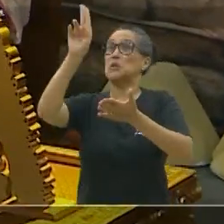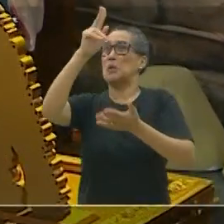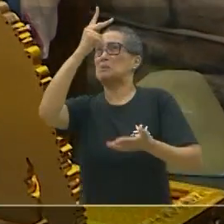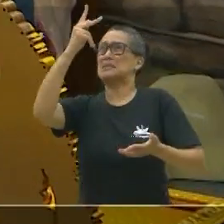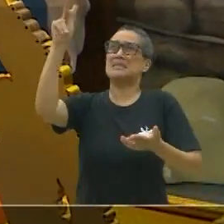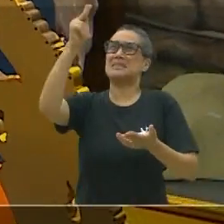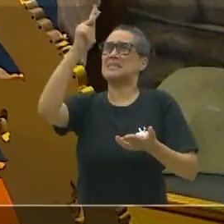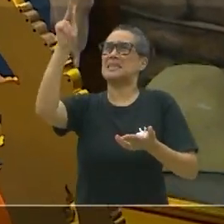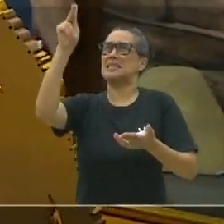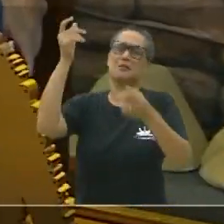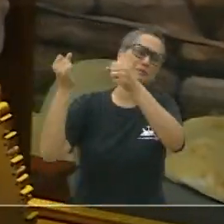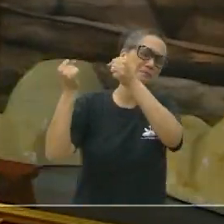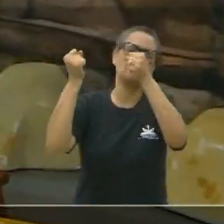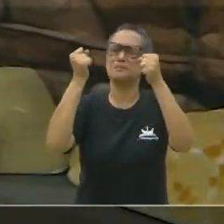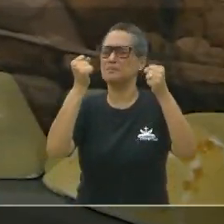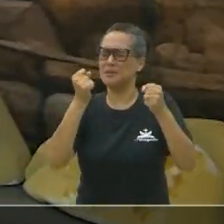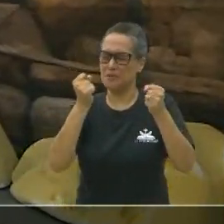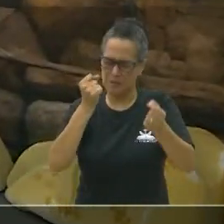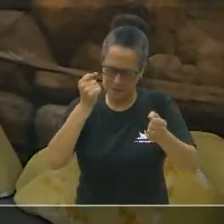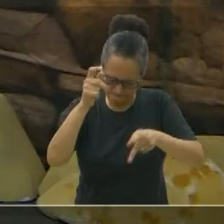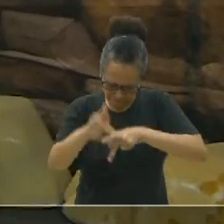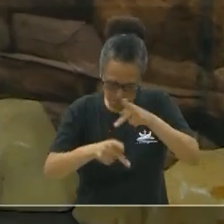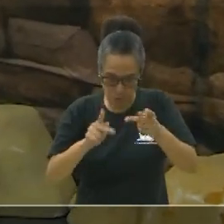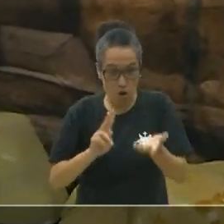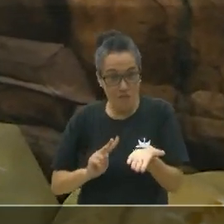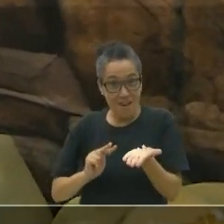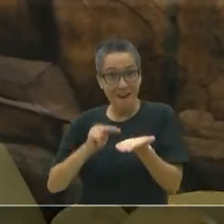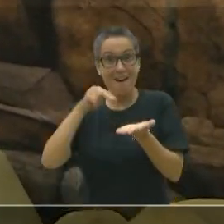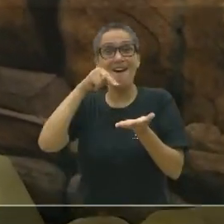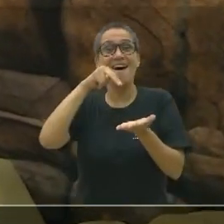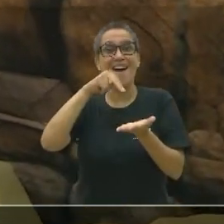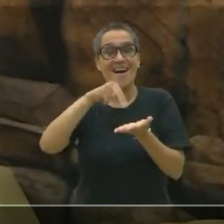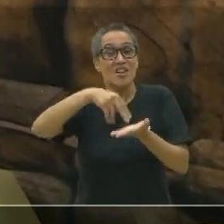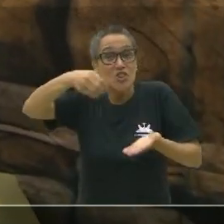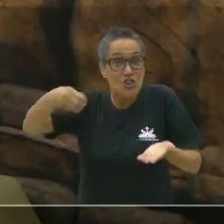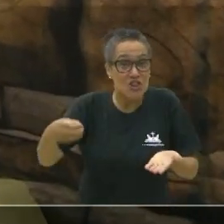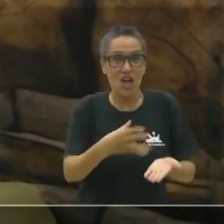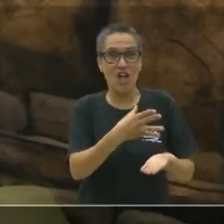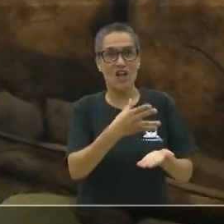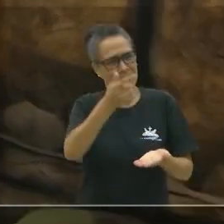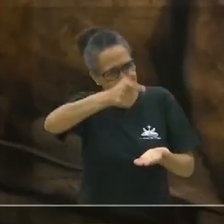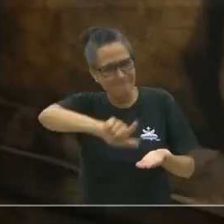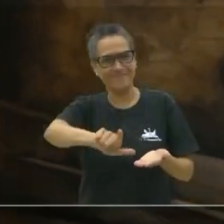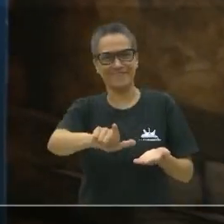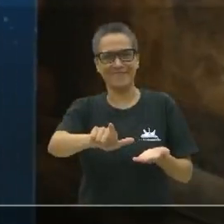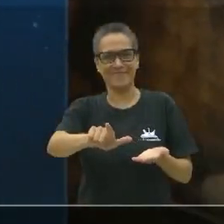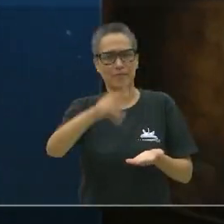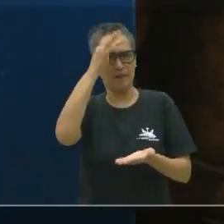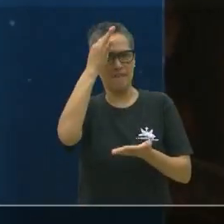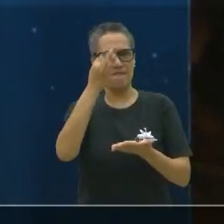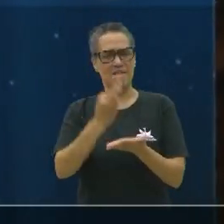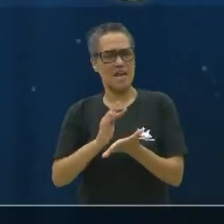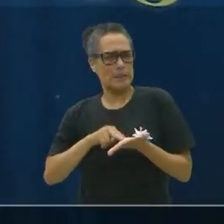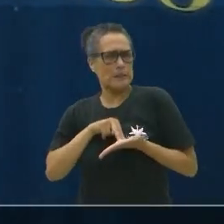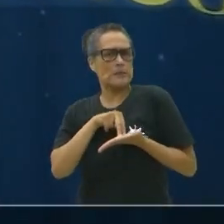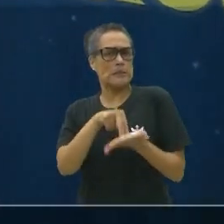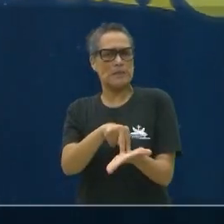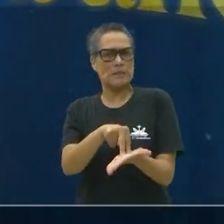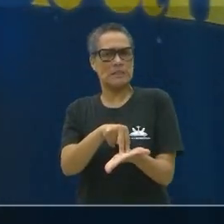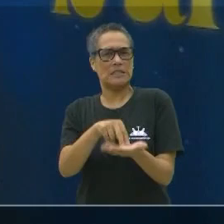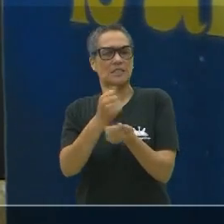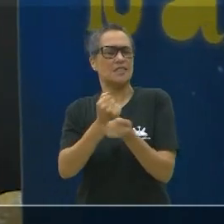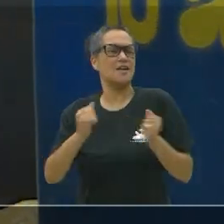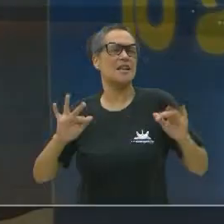pelo teu povo. O teu povo sendo renovado, uma fé destemida.